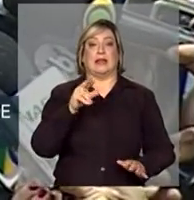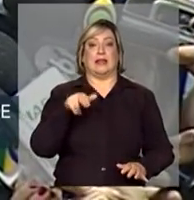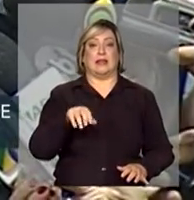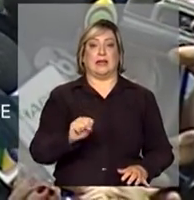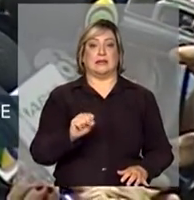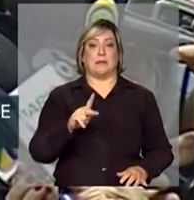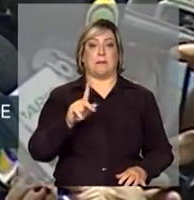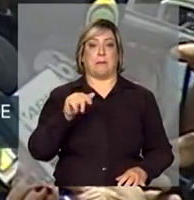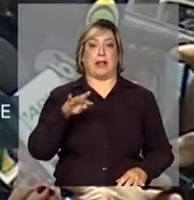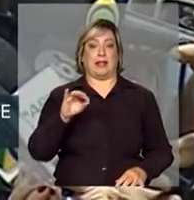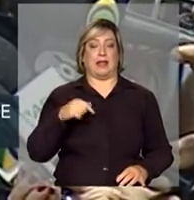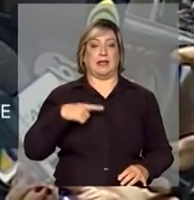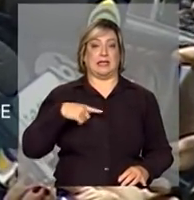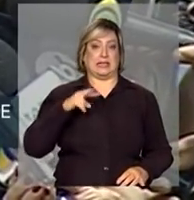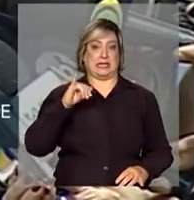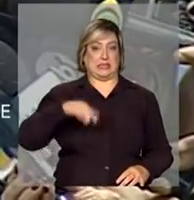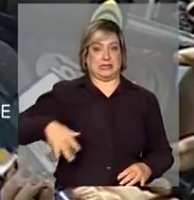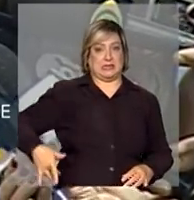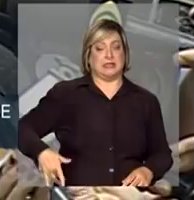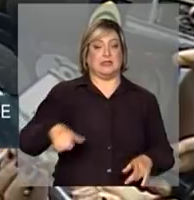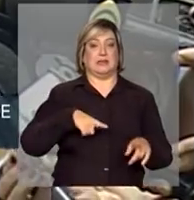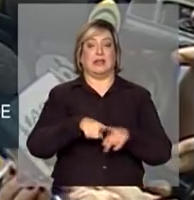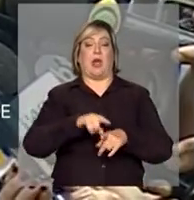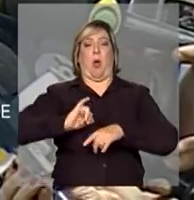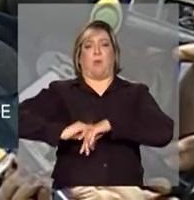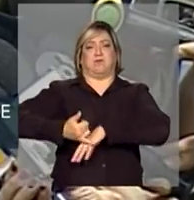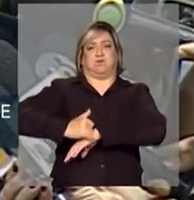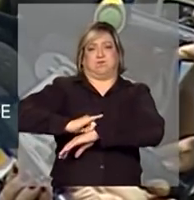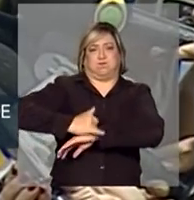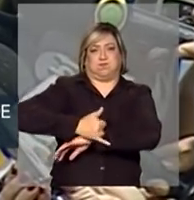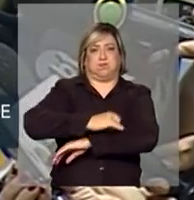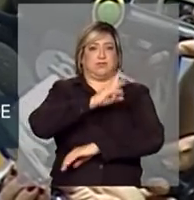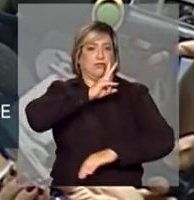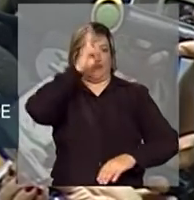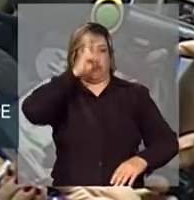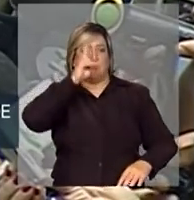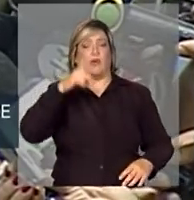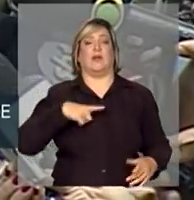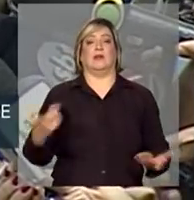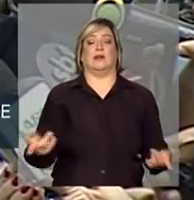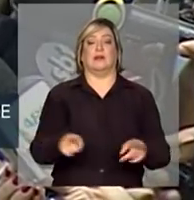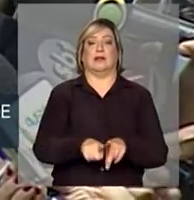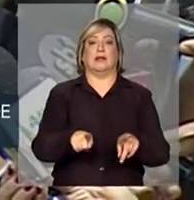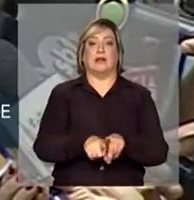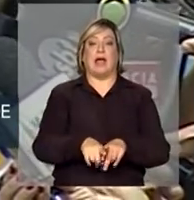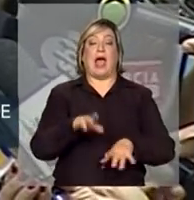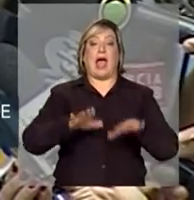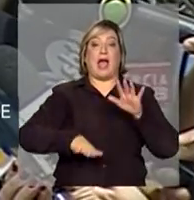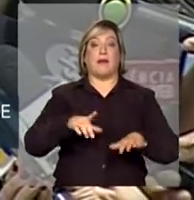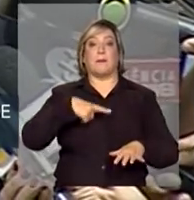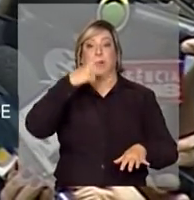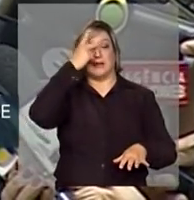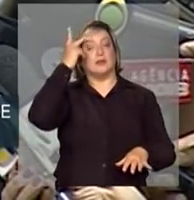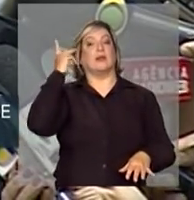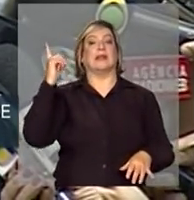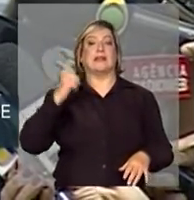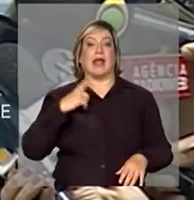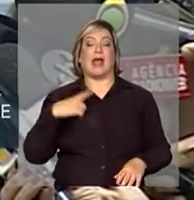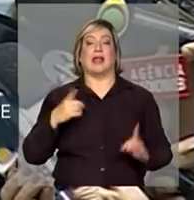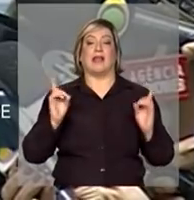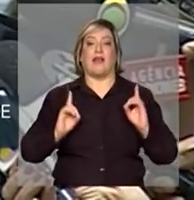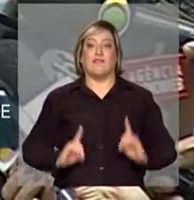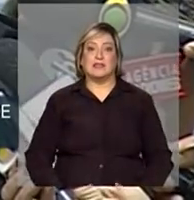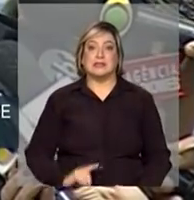renais, obesos, sobretudo os obesos mórbidos, pessoas que têm deficiência intelectual e têm alguma outra doença